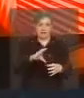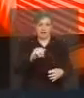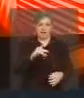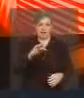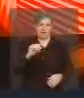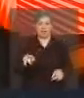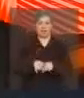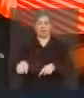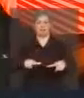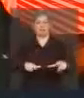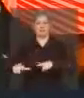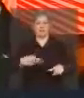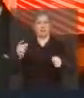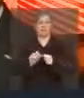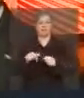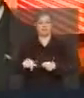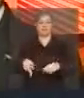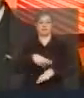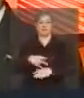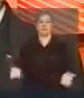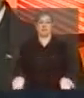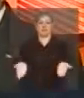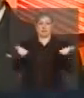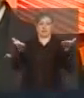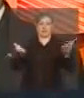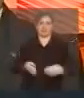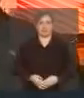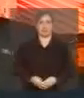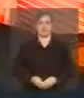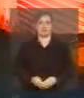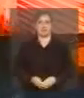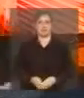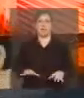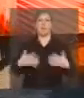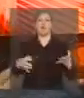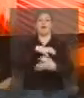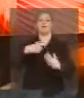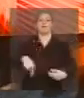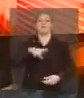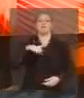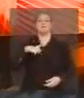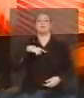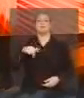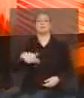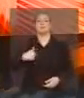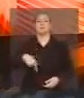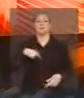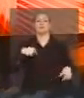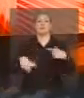trabalho para poder fazer esse país crescer. Quais foram as greves que nós tivemos no nosso mandato, Mino?